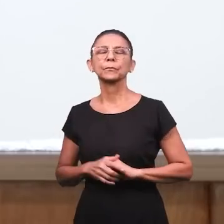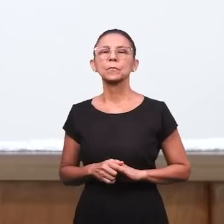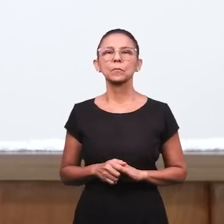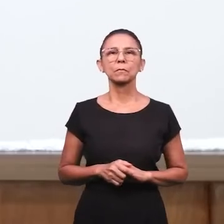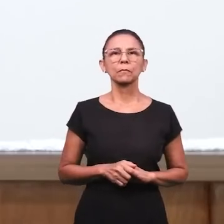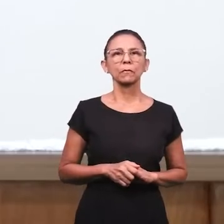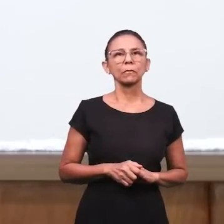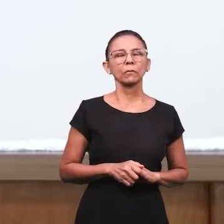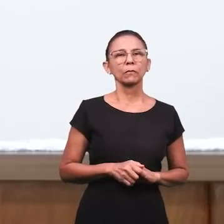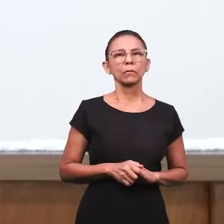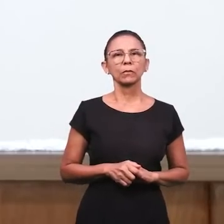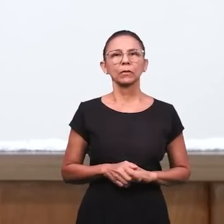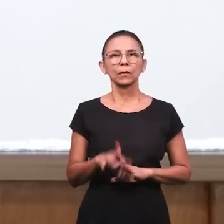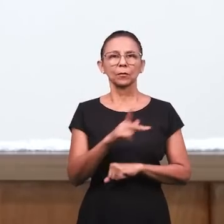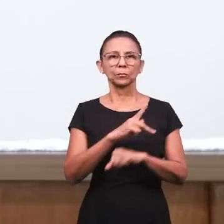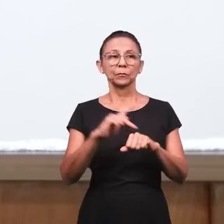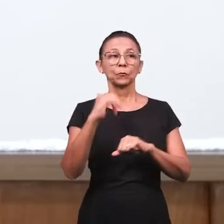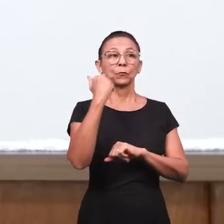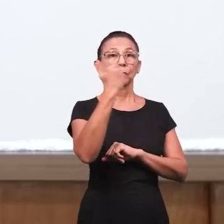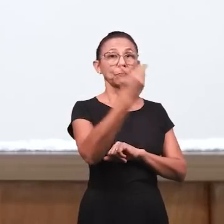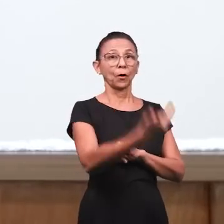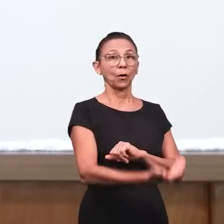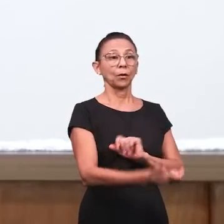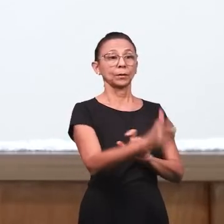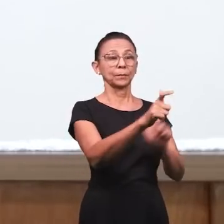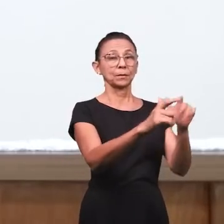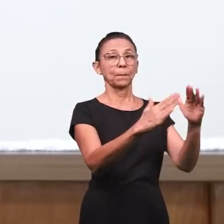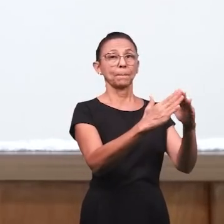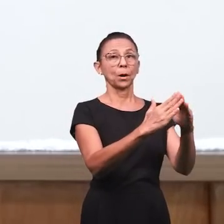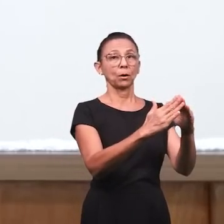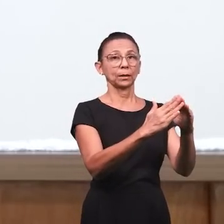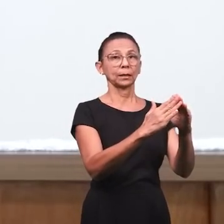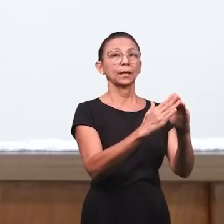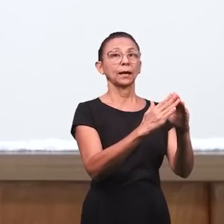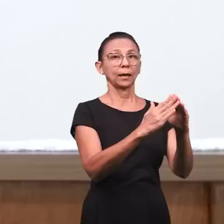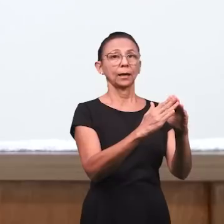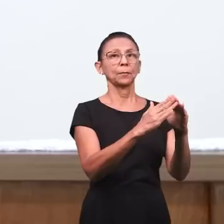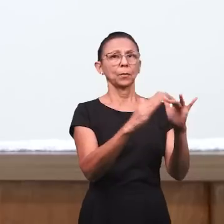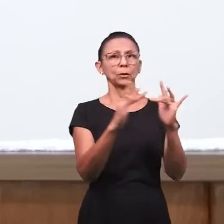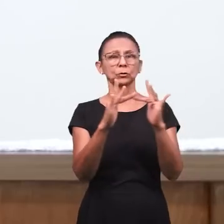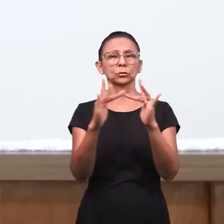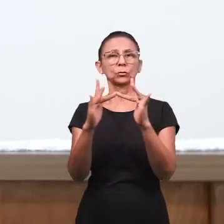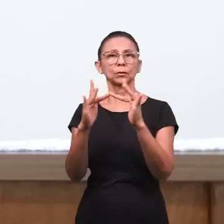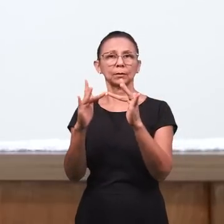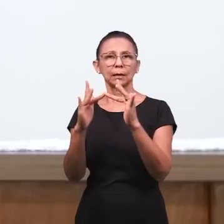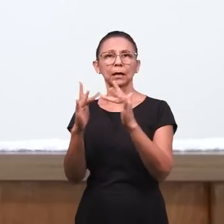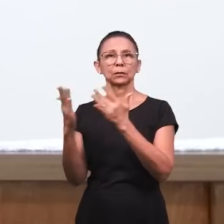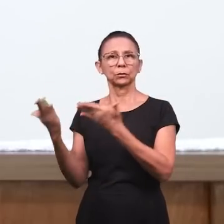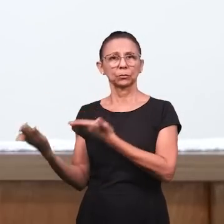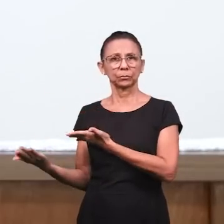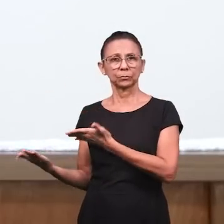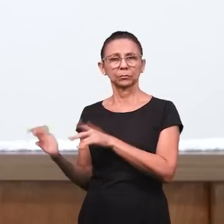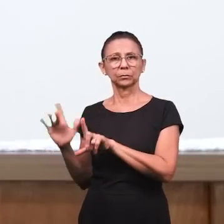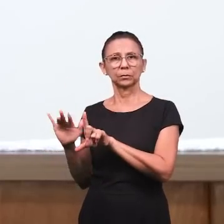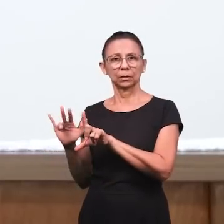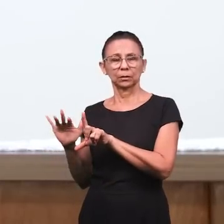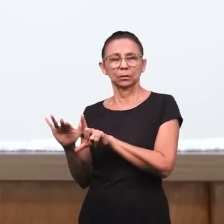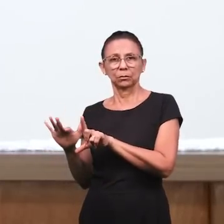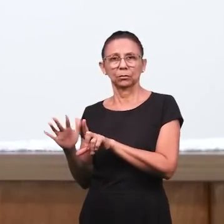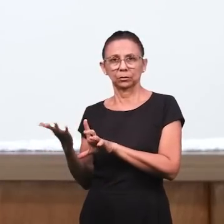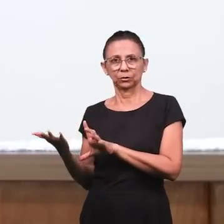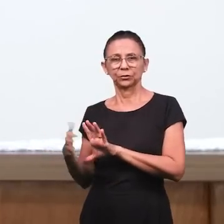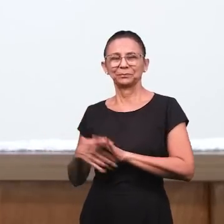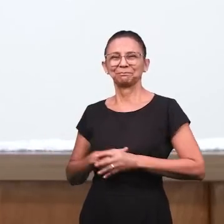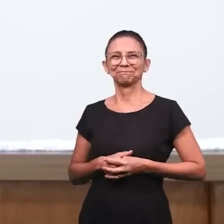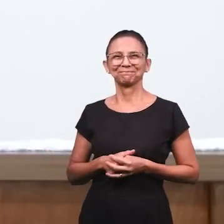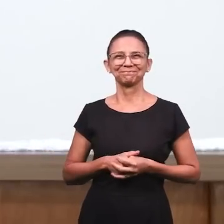que estão fora do Brasil, que estão no exterior. Você pode fazer contato conosco através desse QR Code